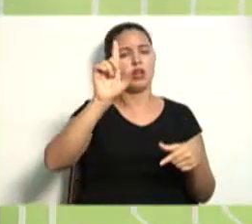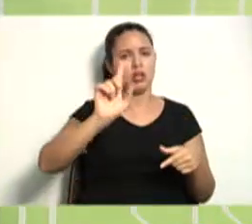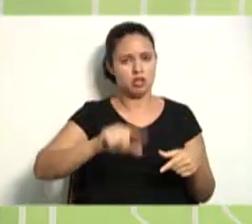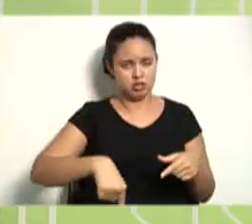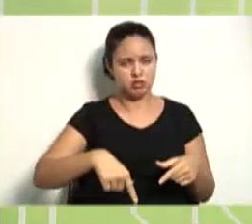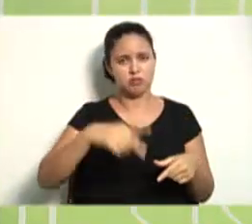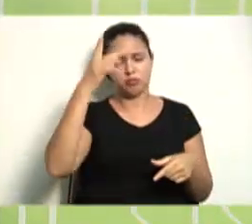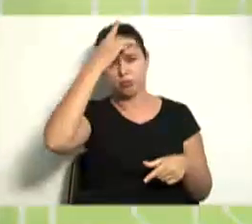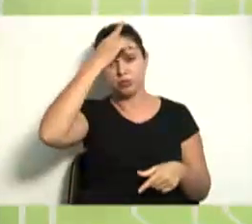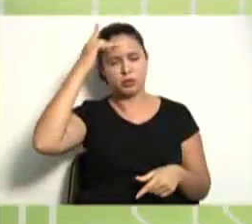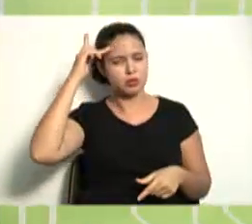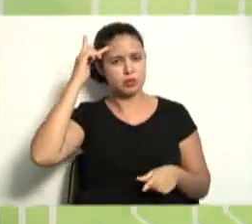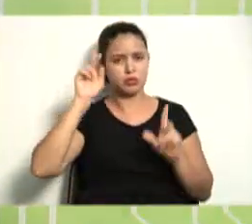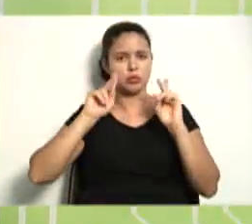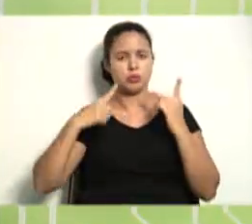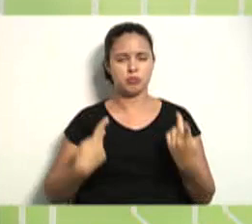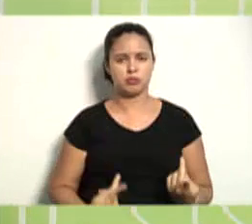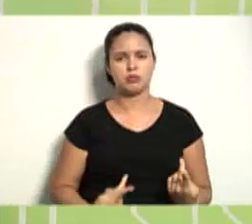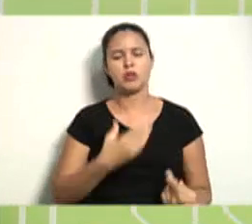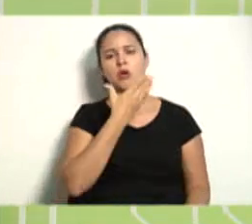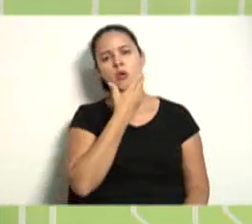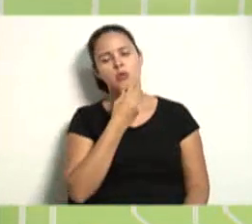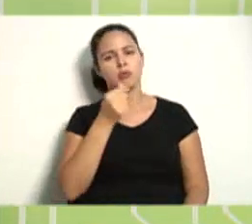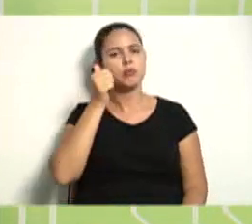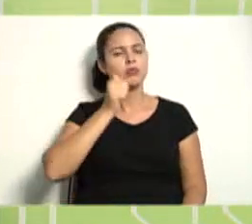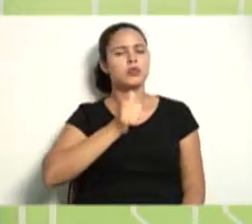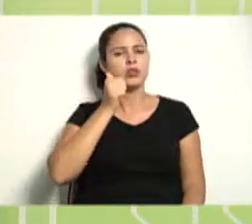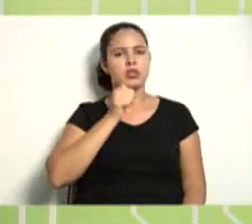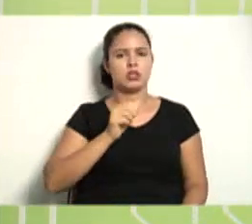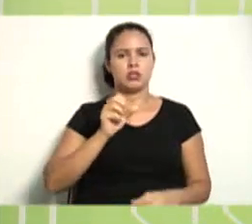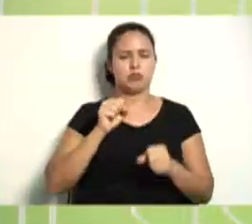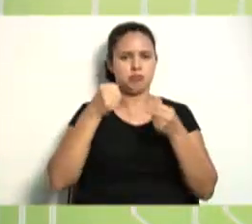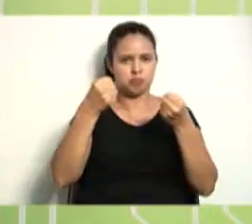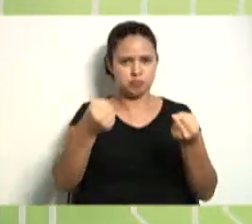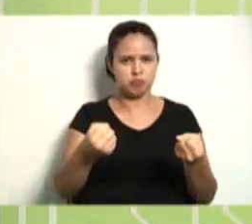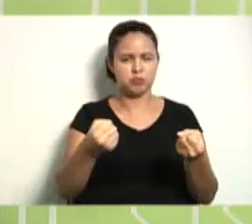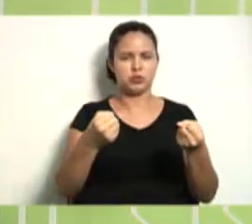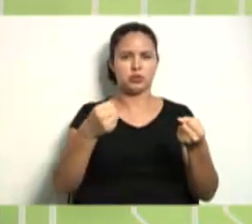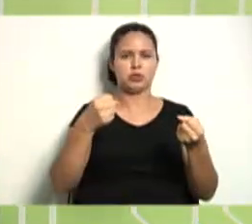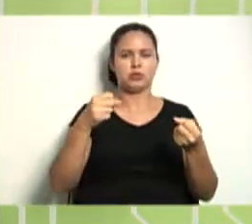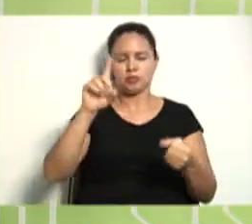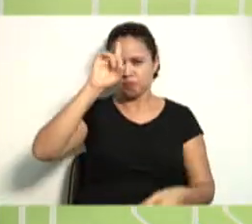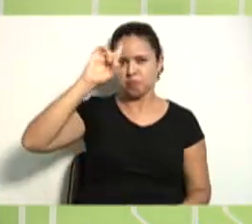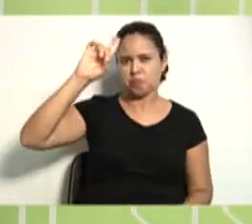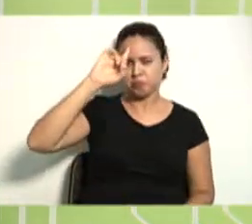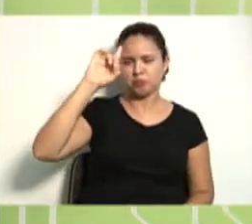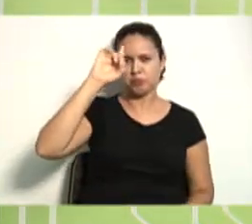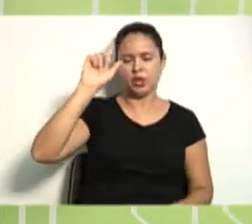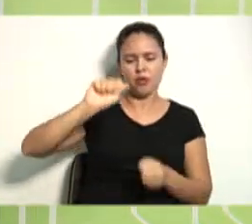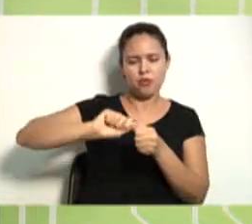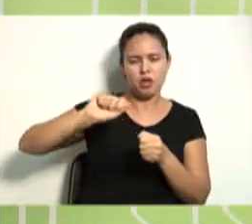constituídos, o realizamos no mundo físico para poder